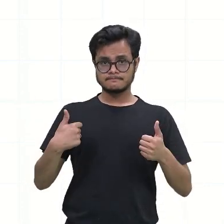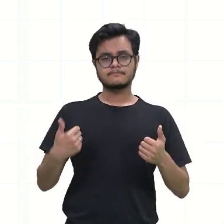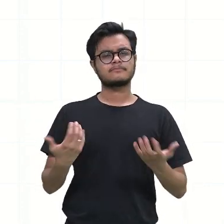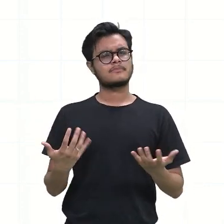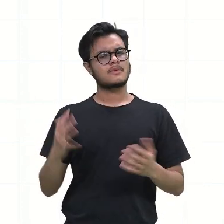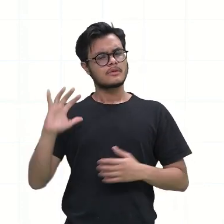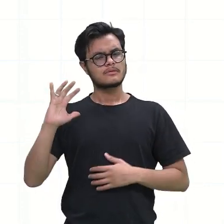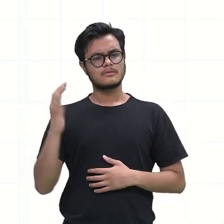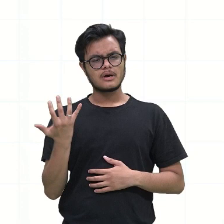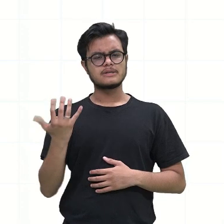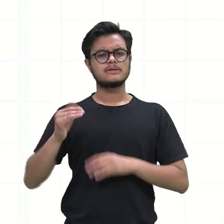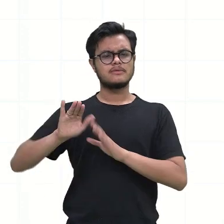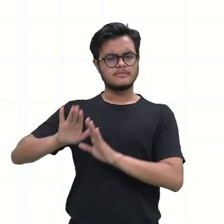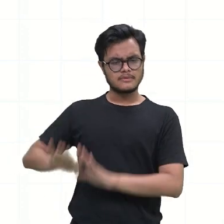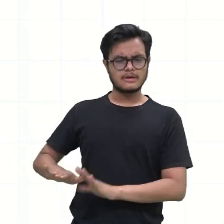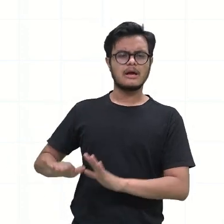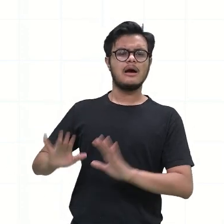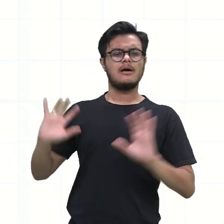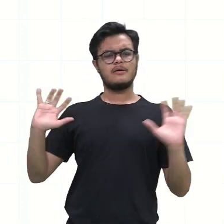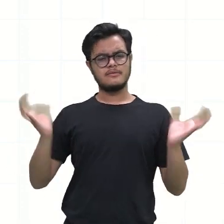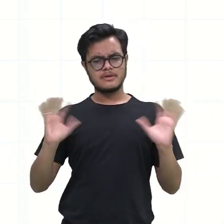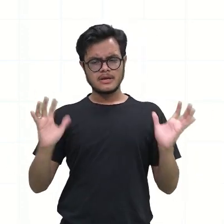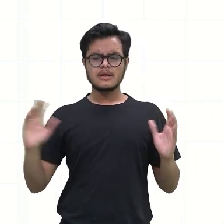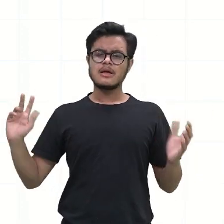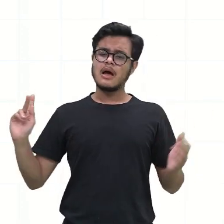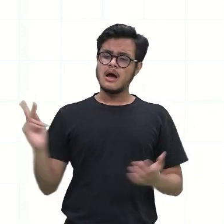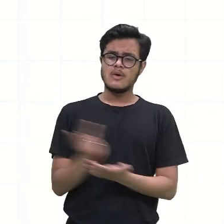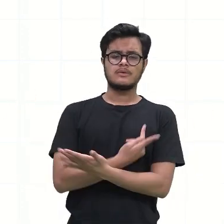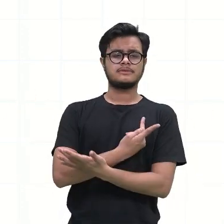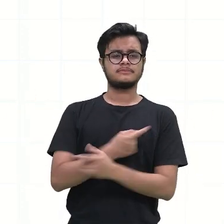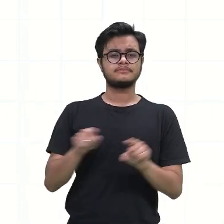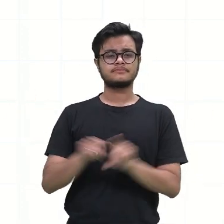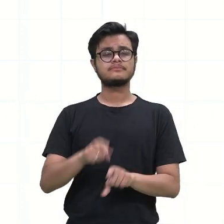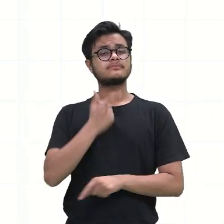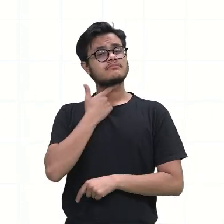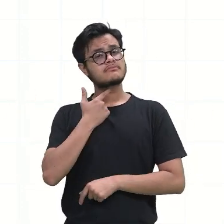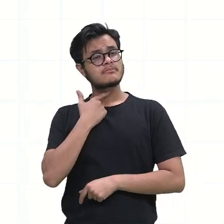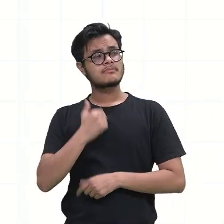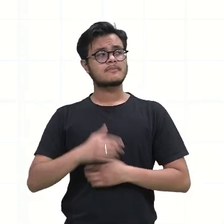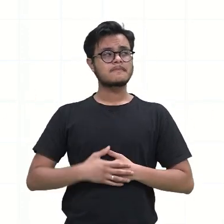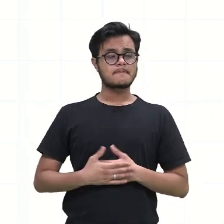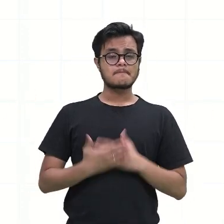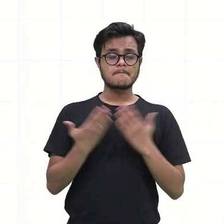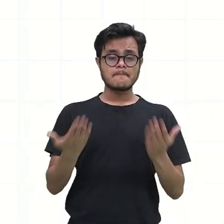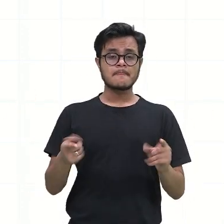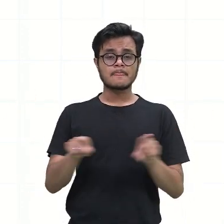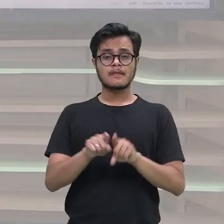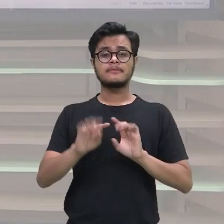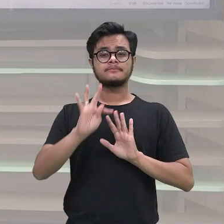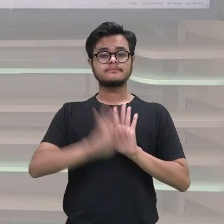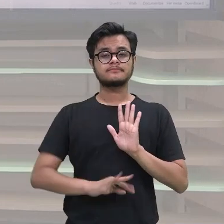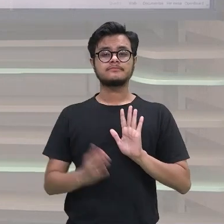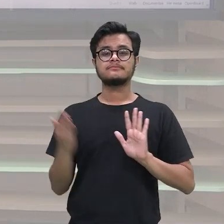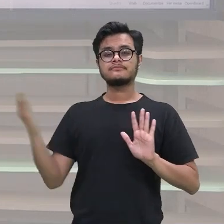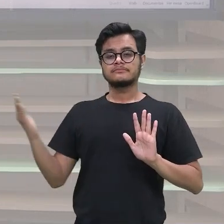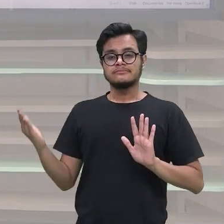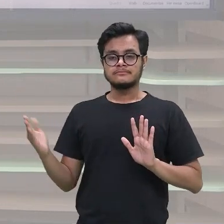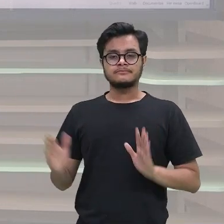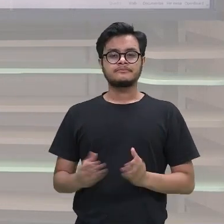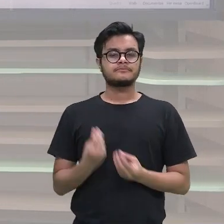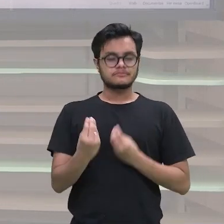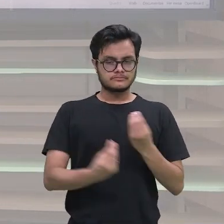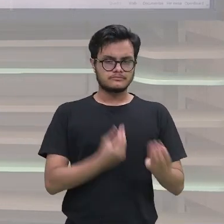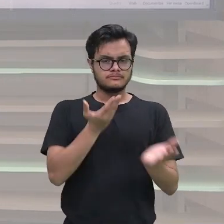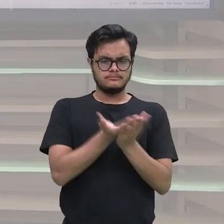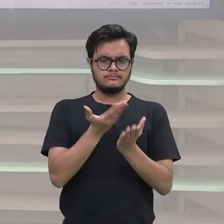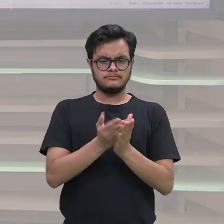de estado, de fenômeno, da natureza, de ocorrência, de desejo. Temos aí um texto para você acompanhar, ler e